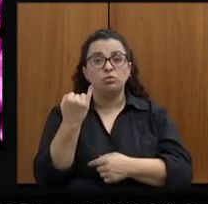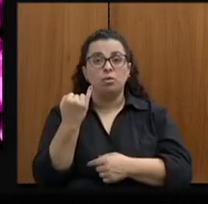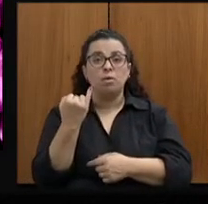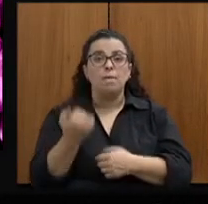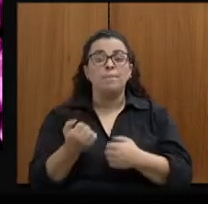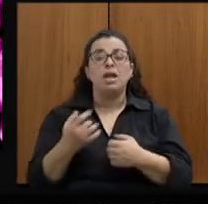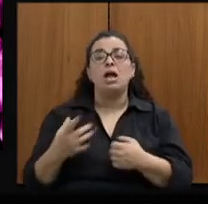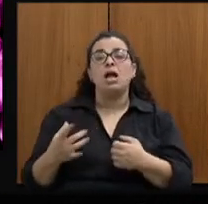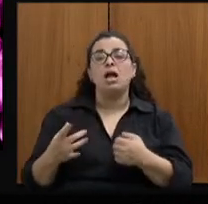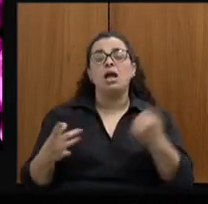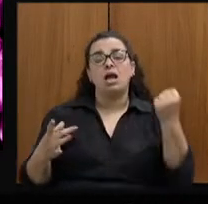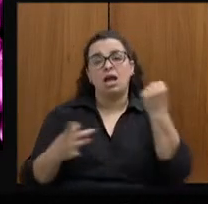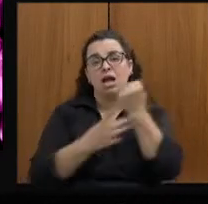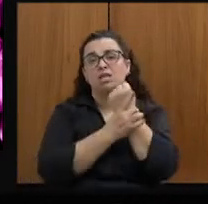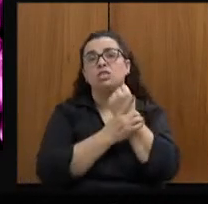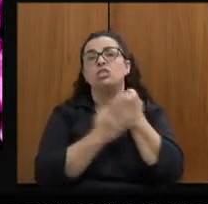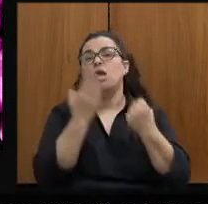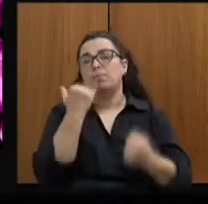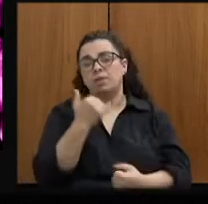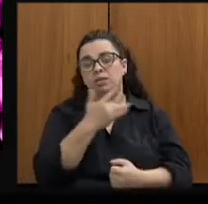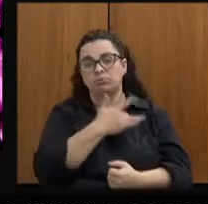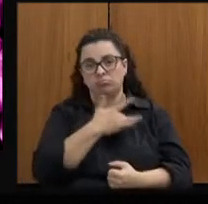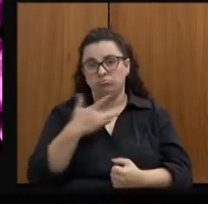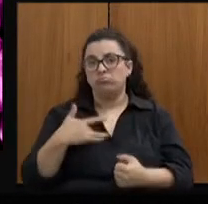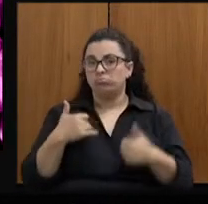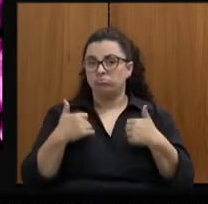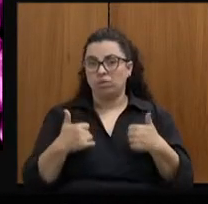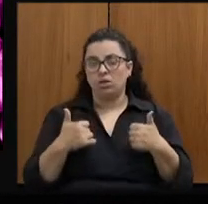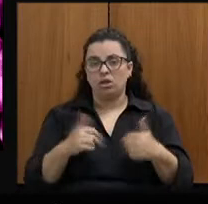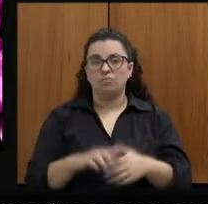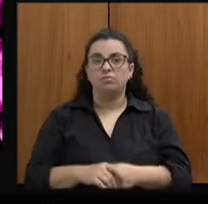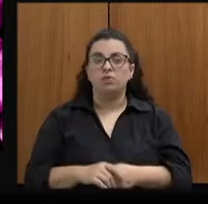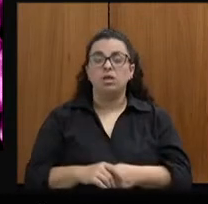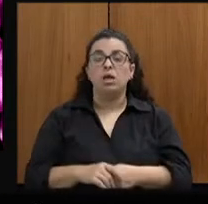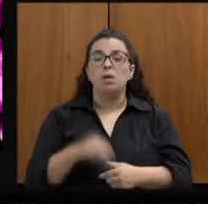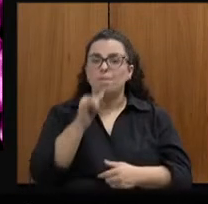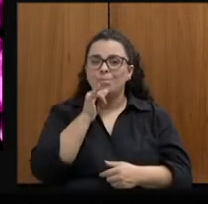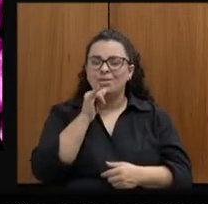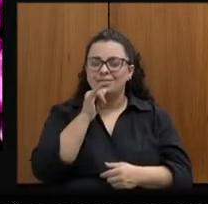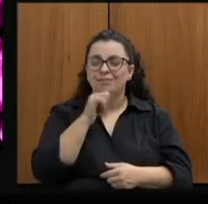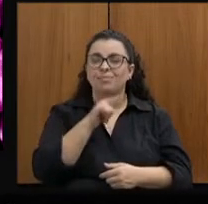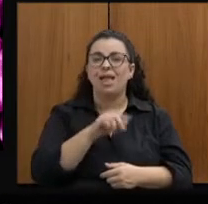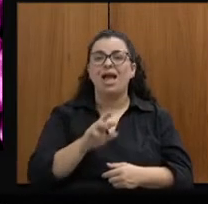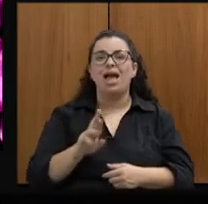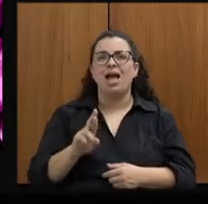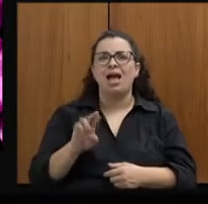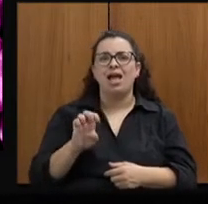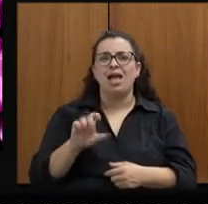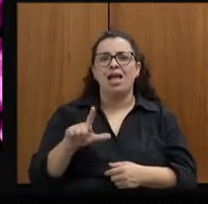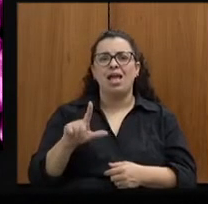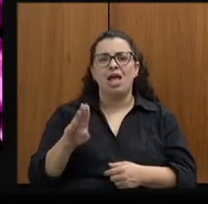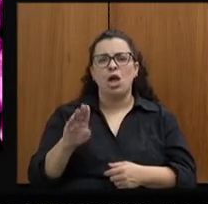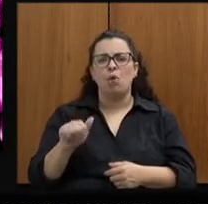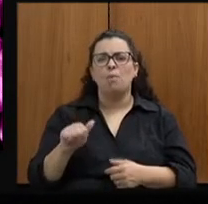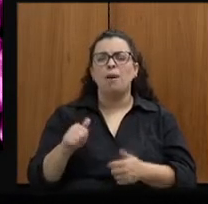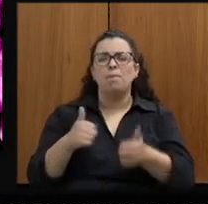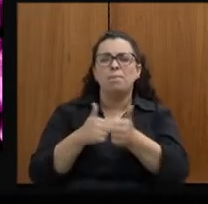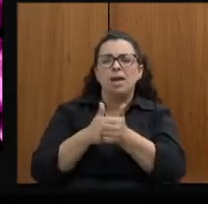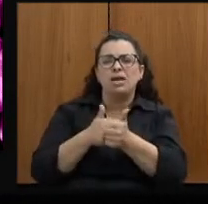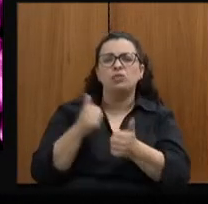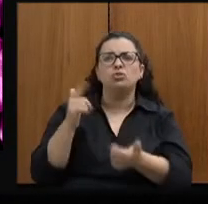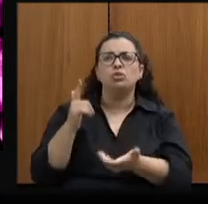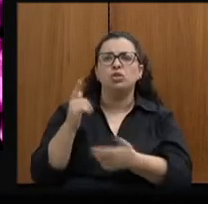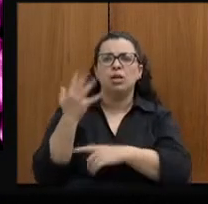exemplo do Rede de Bancos de Alimentos do Leste, a RELBA, que é aqui perto de Patinga,